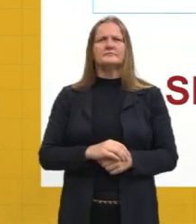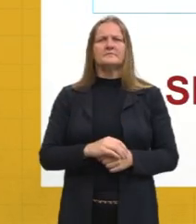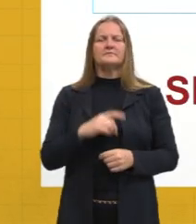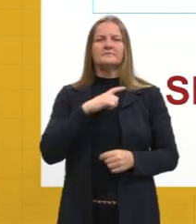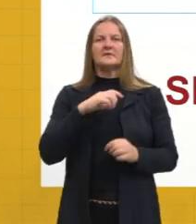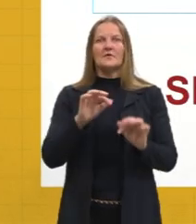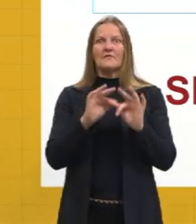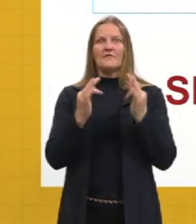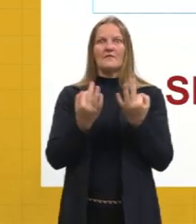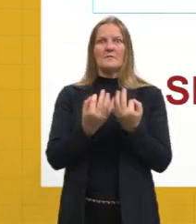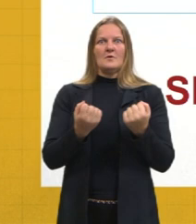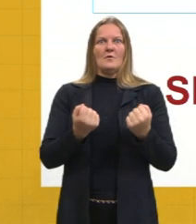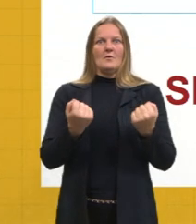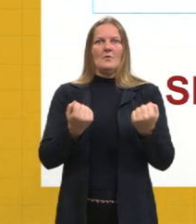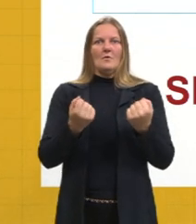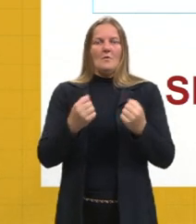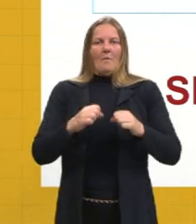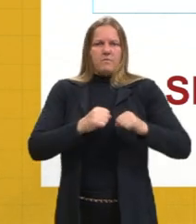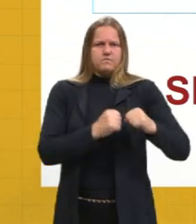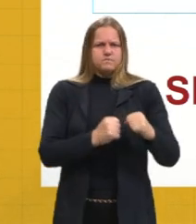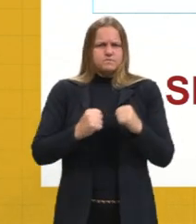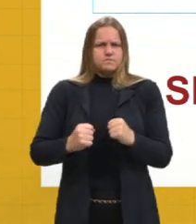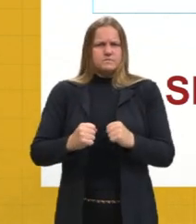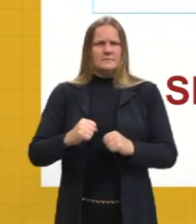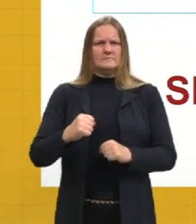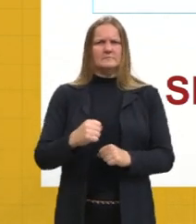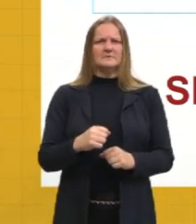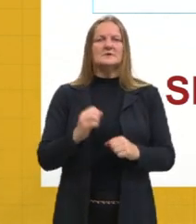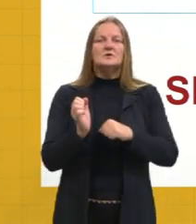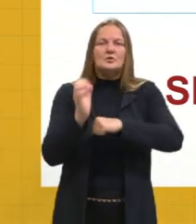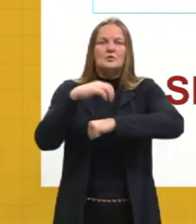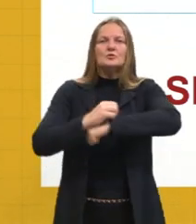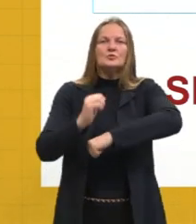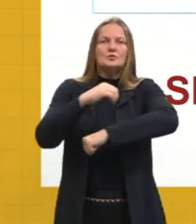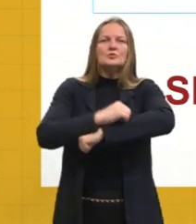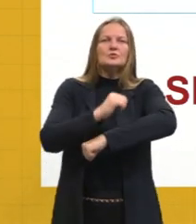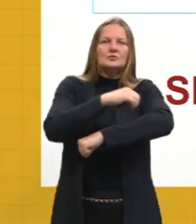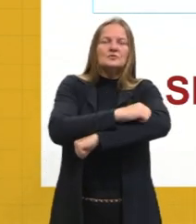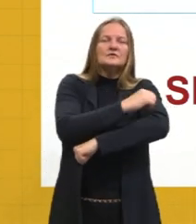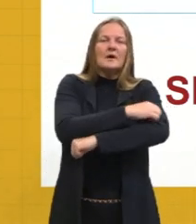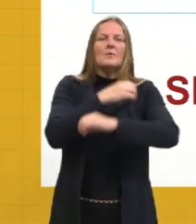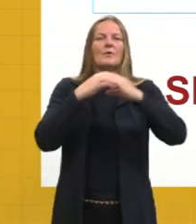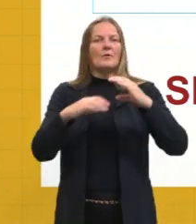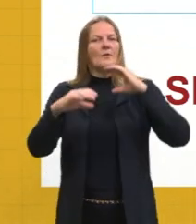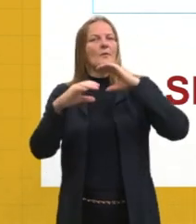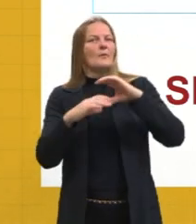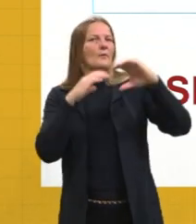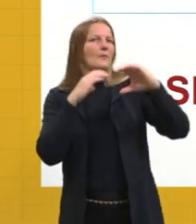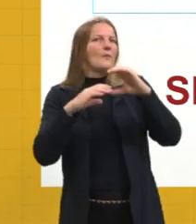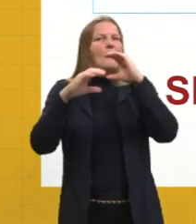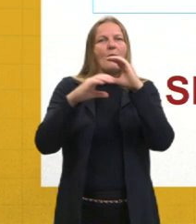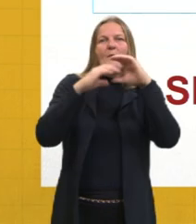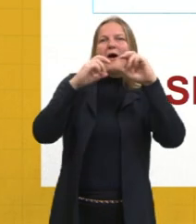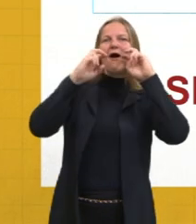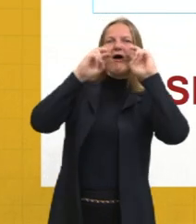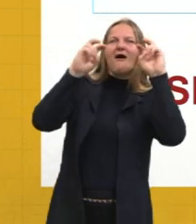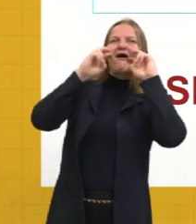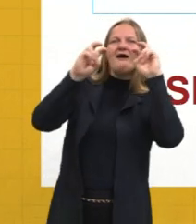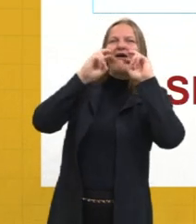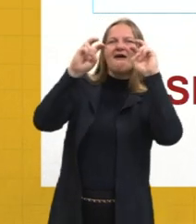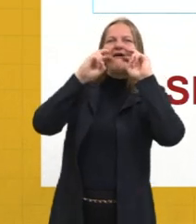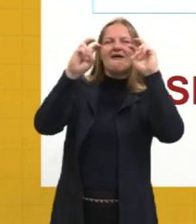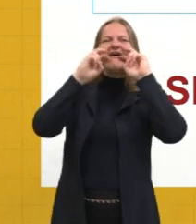tem que ser maior mais forte os sapos também o canto dos sapos né na um canto